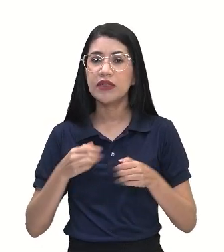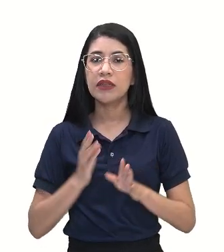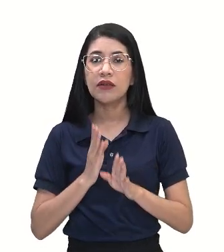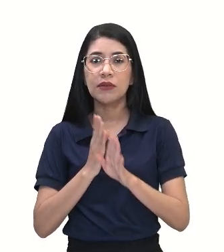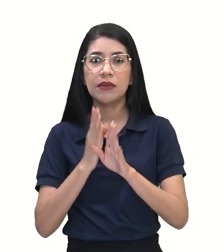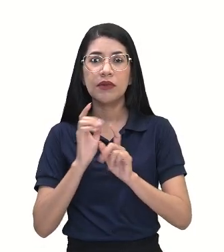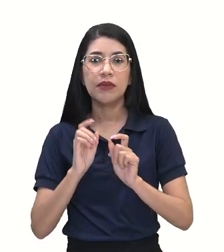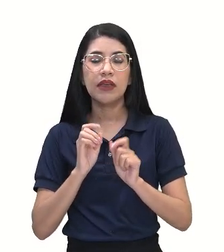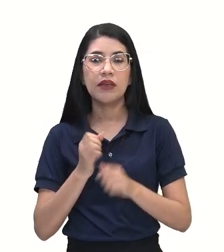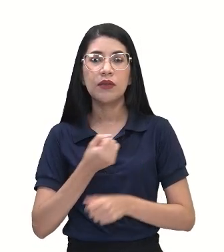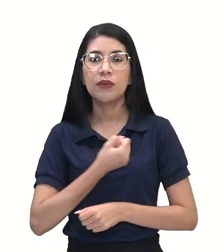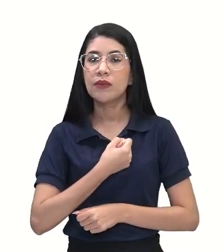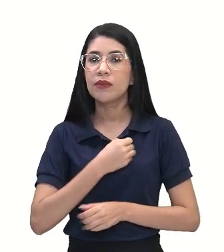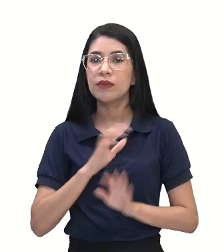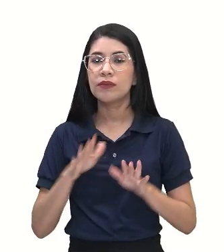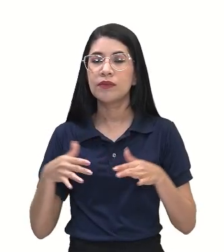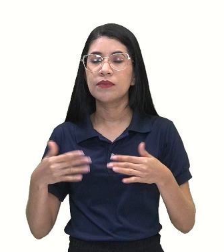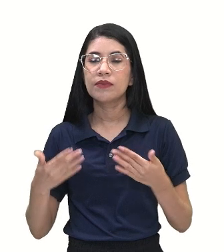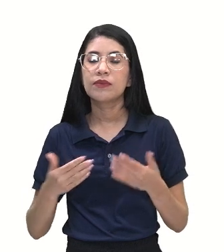só.